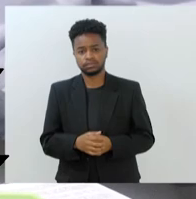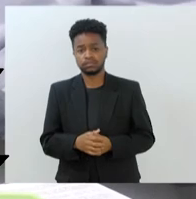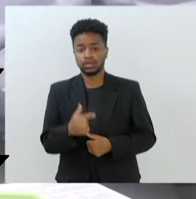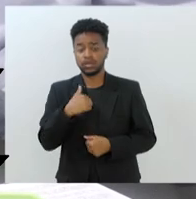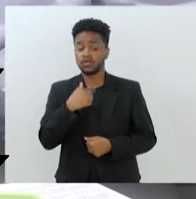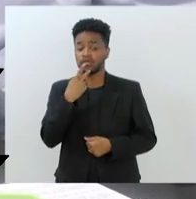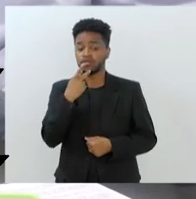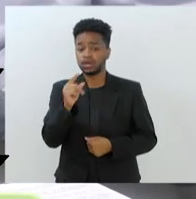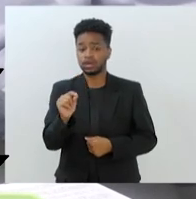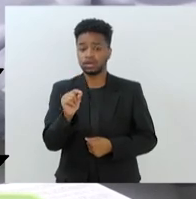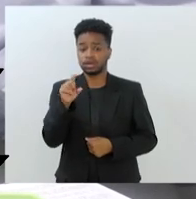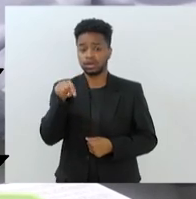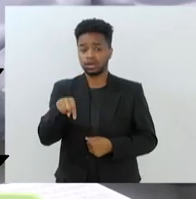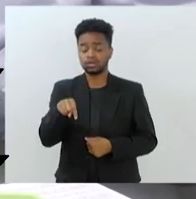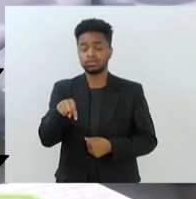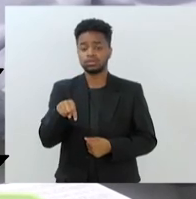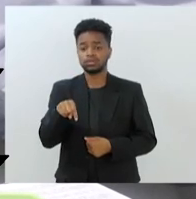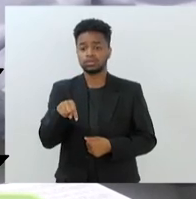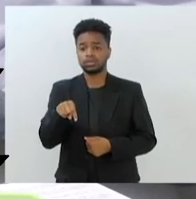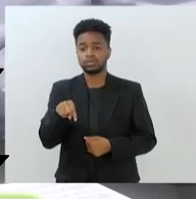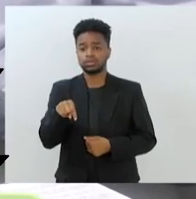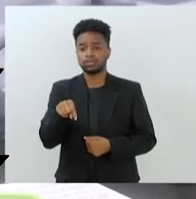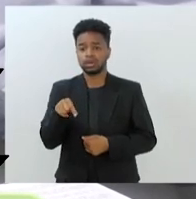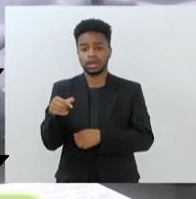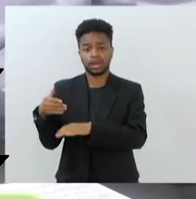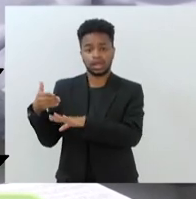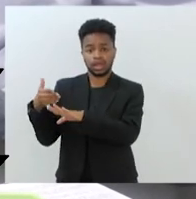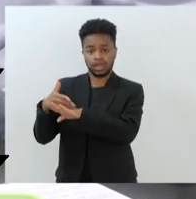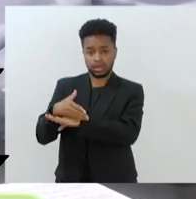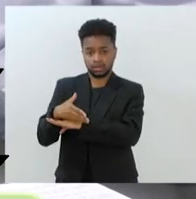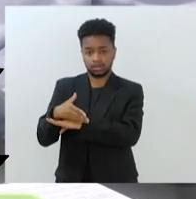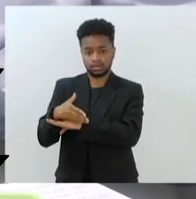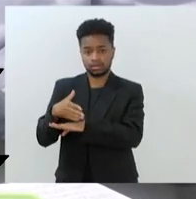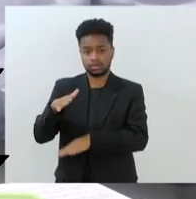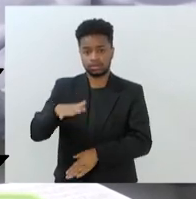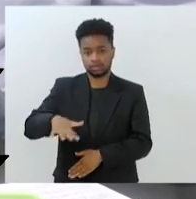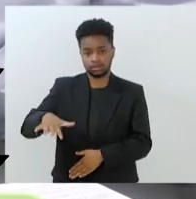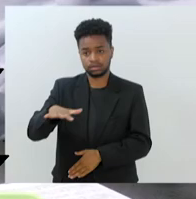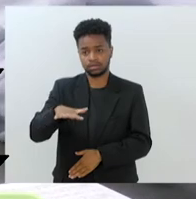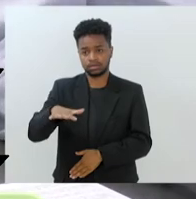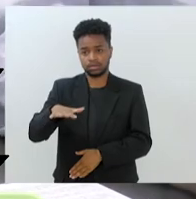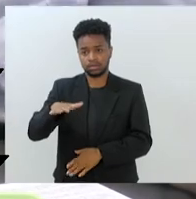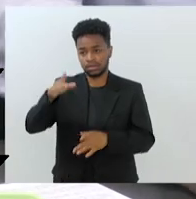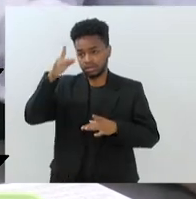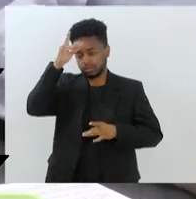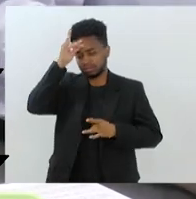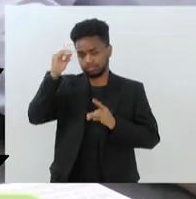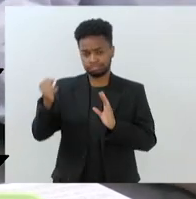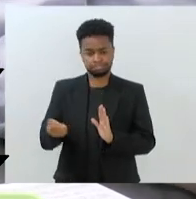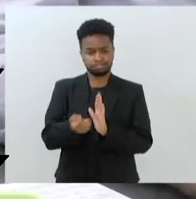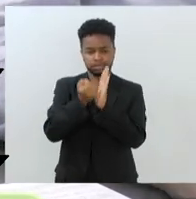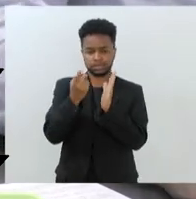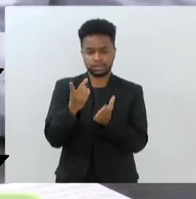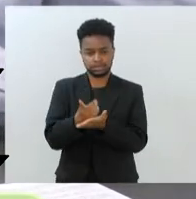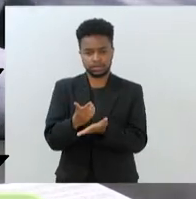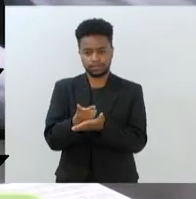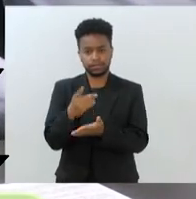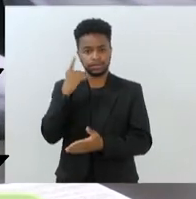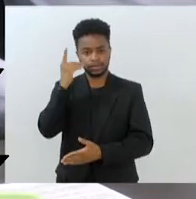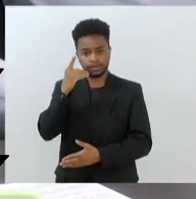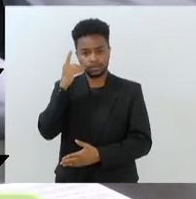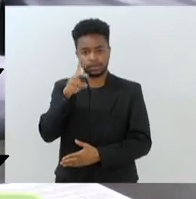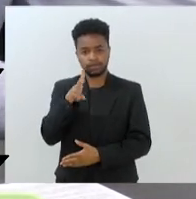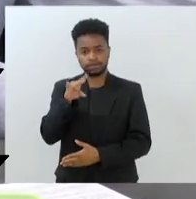que adentra no recinto, com a sua personalidade marcante de sempre, o